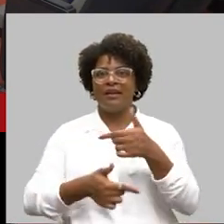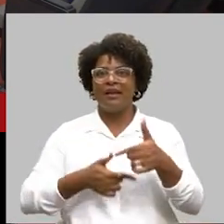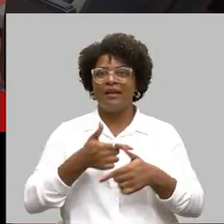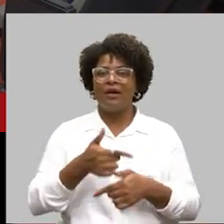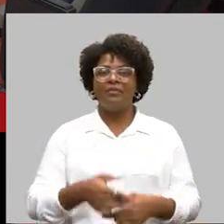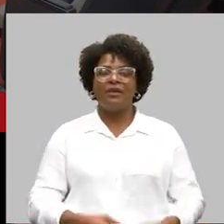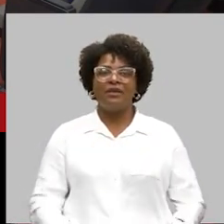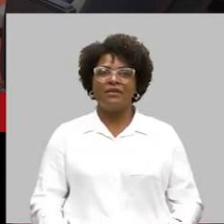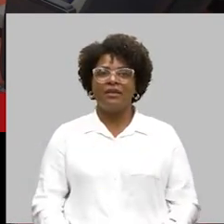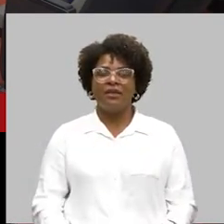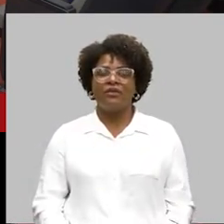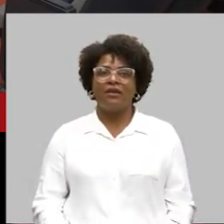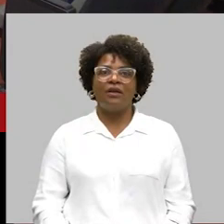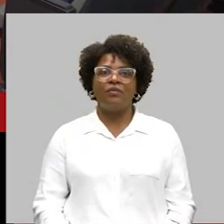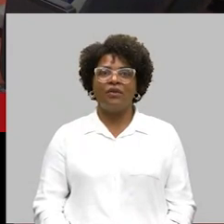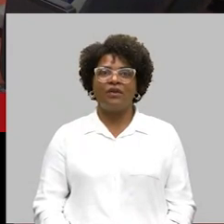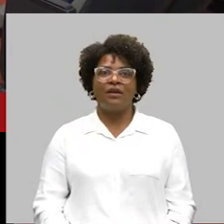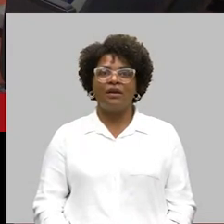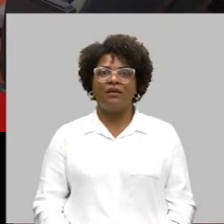enorme para vocês